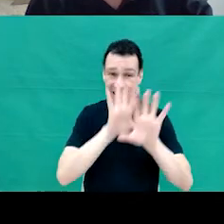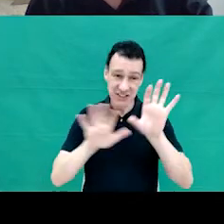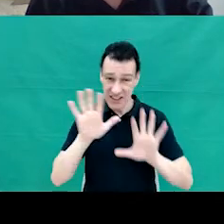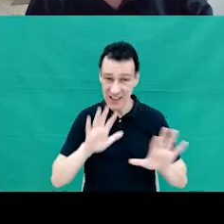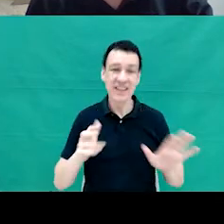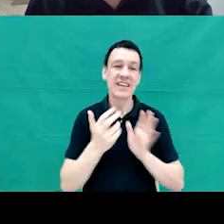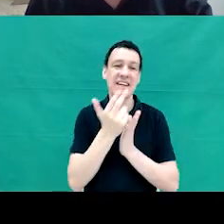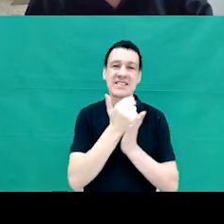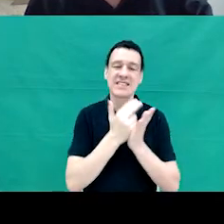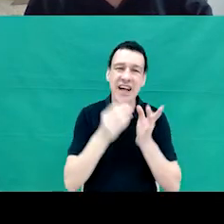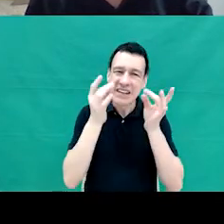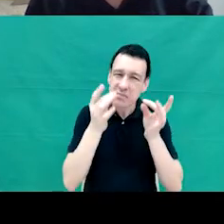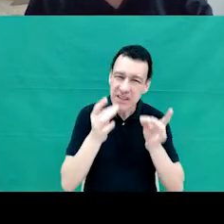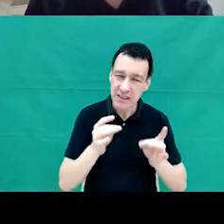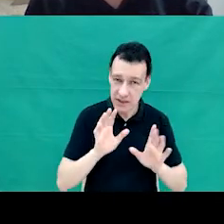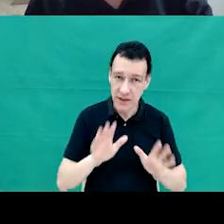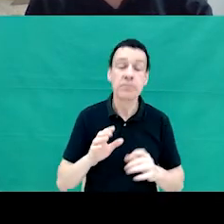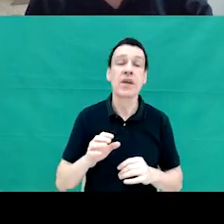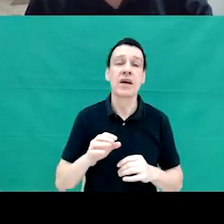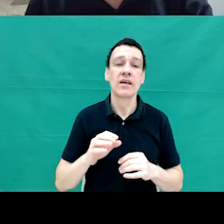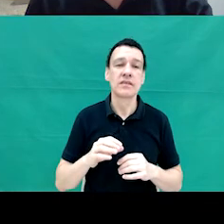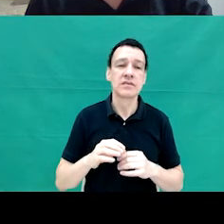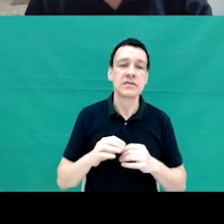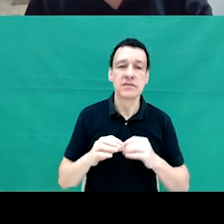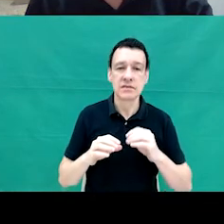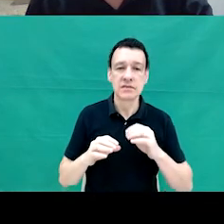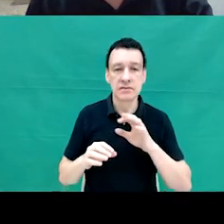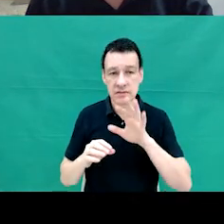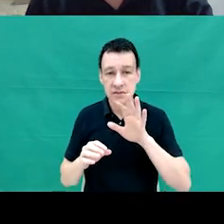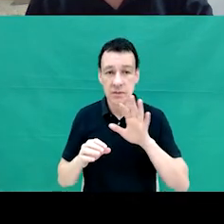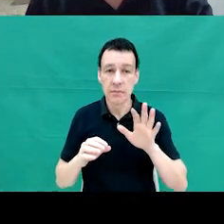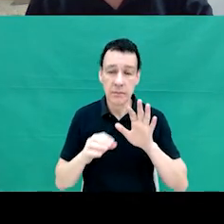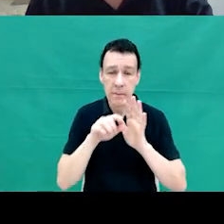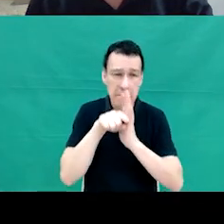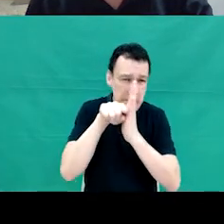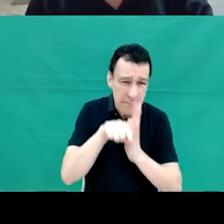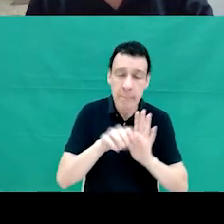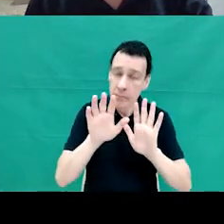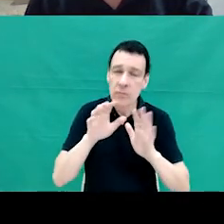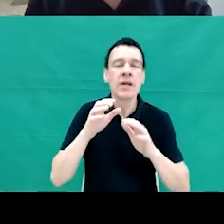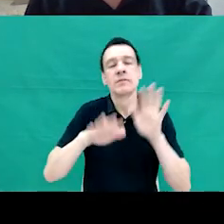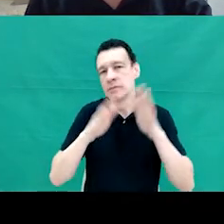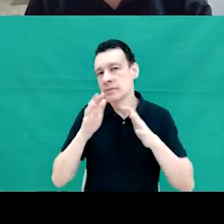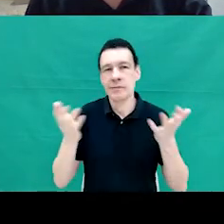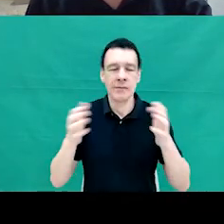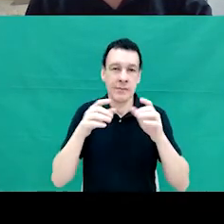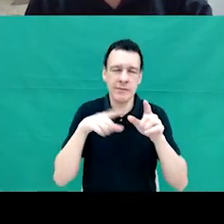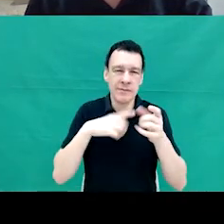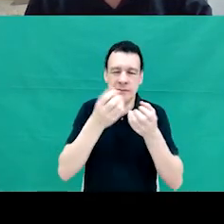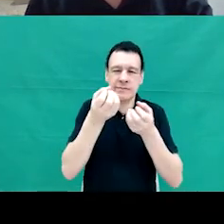o essencial, não deixar que elementos desnecessários distraiam os usuários das informações de que realmente